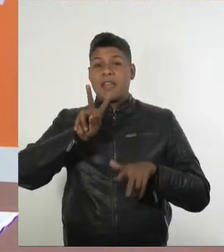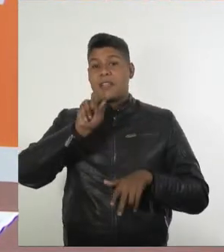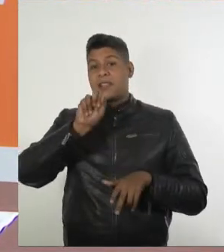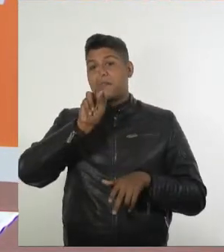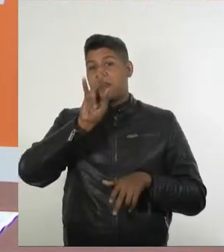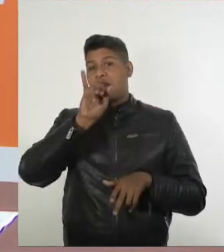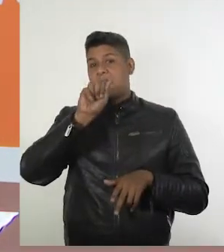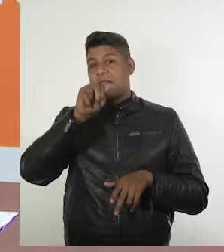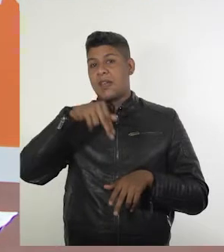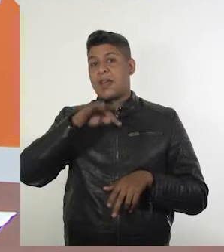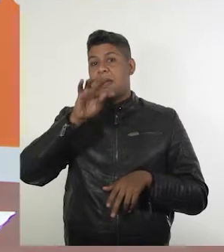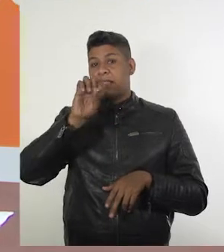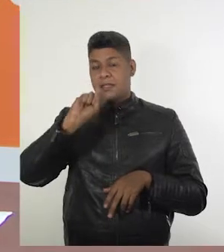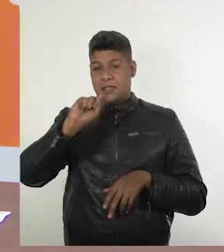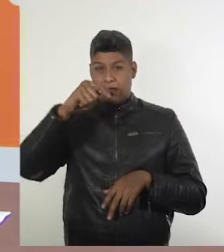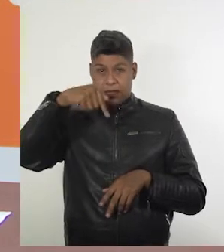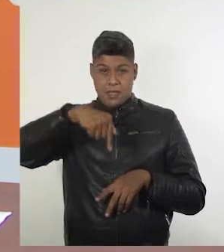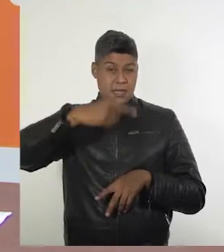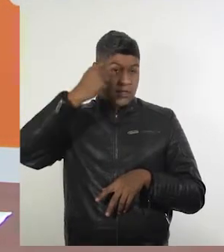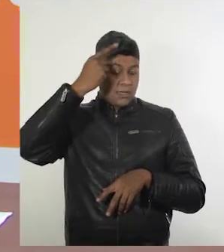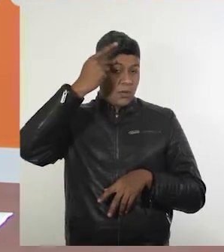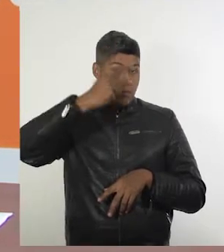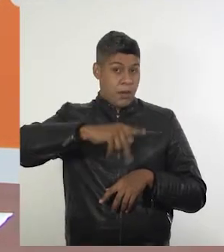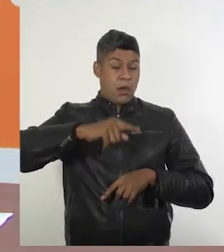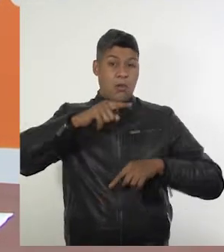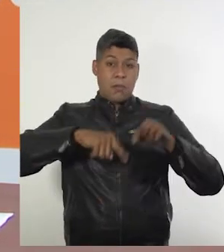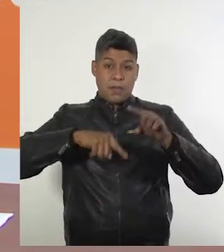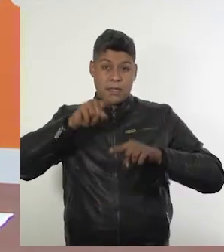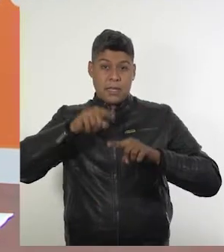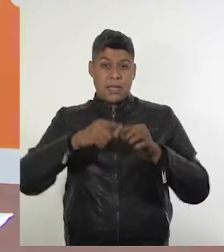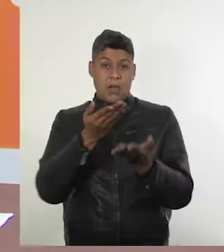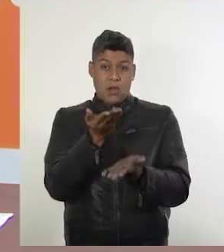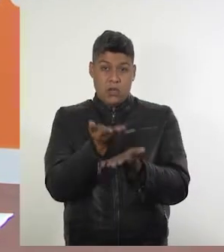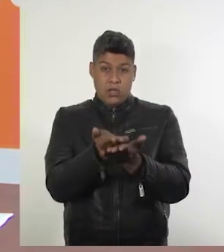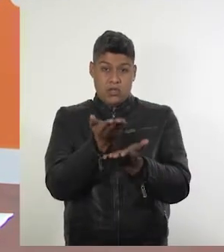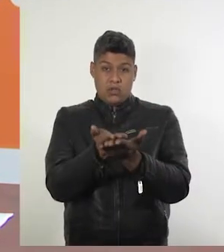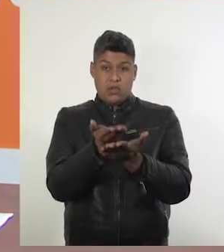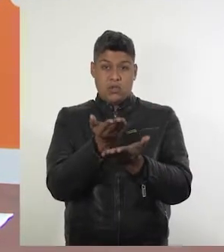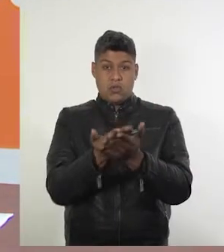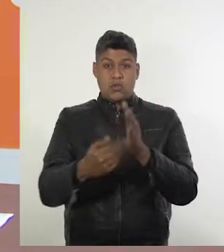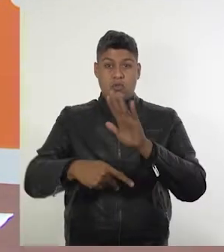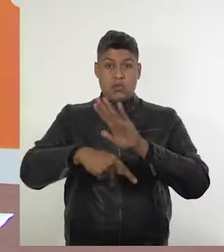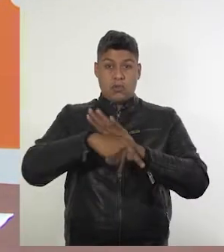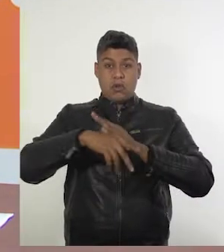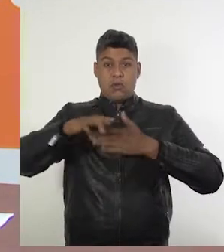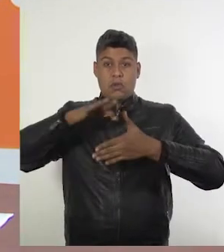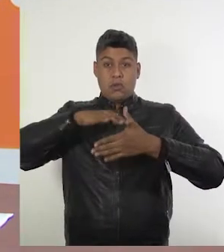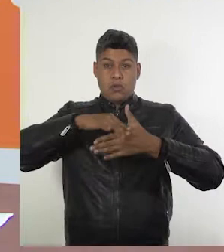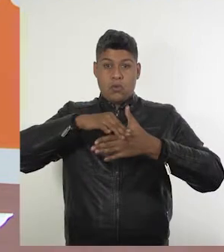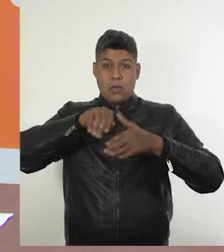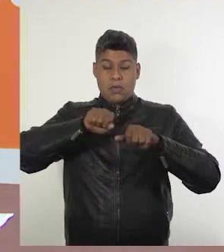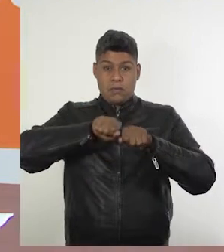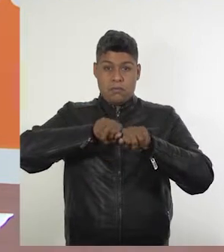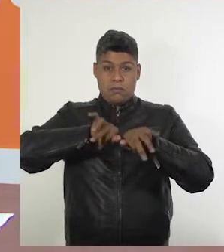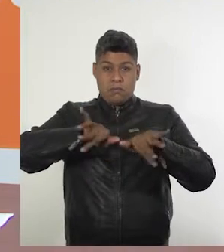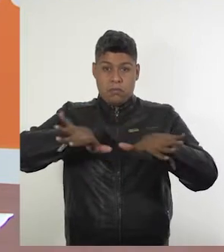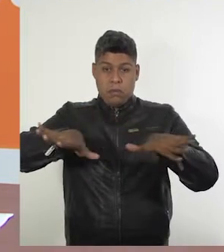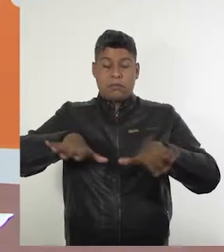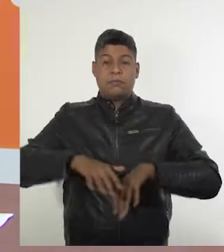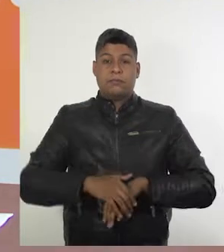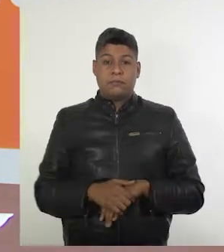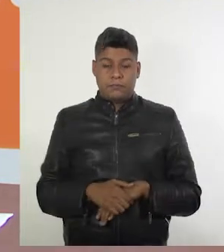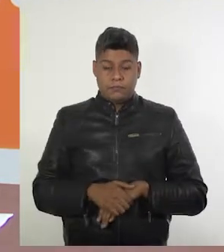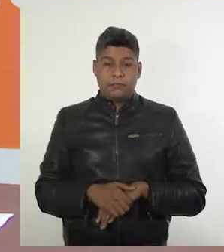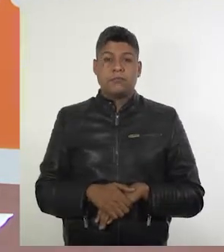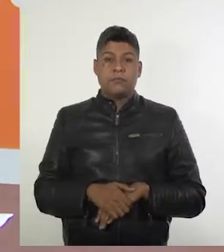preocupação no município de São Paulo, todo o material e o estudo preparado pelo Núcleo de Doenças Agudas Transmissíveis, pela